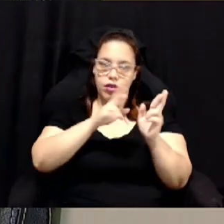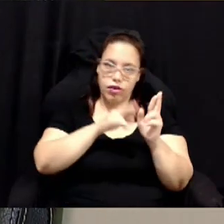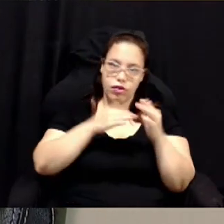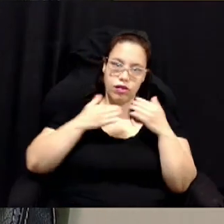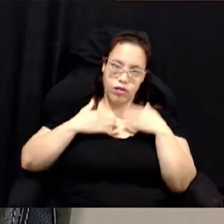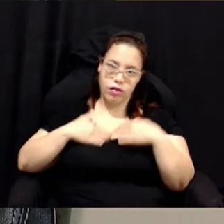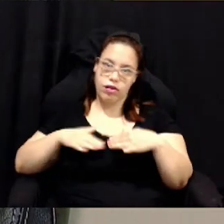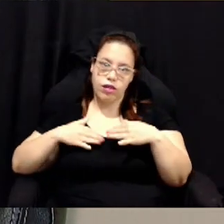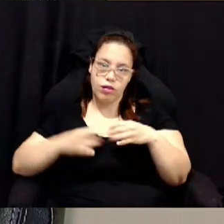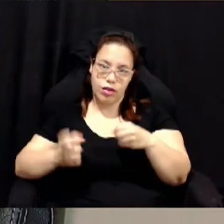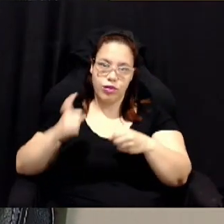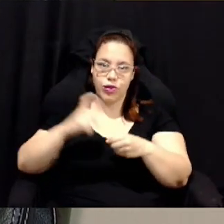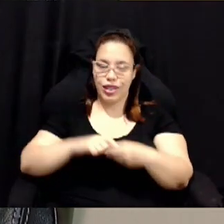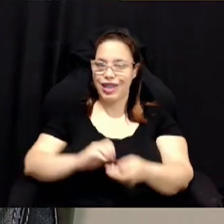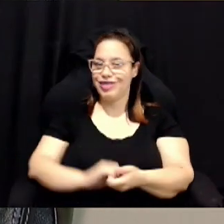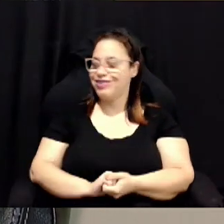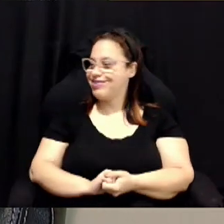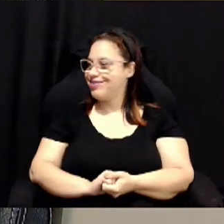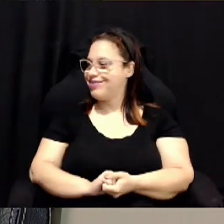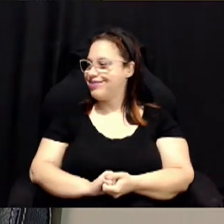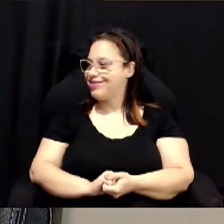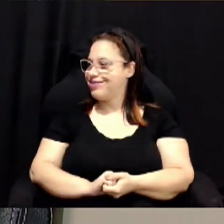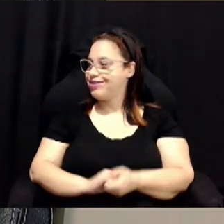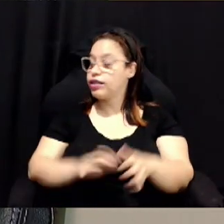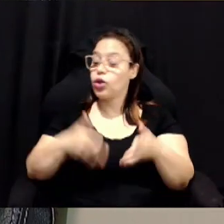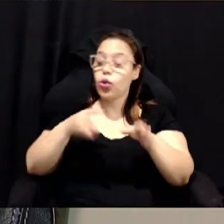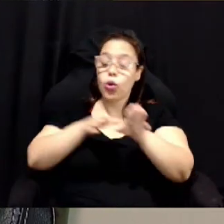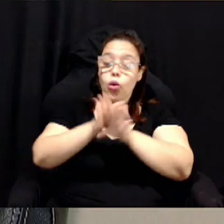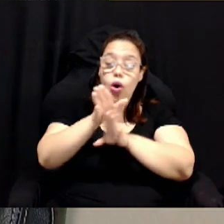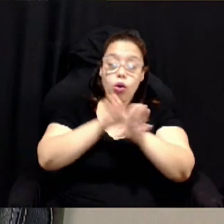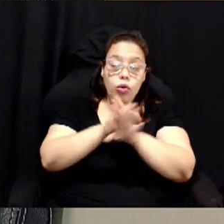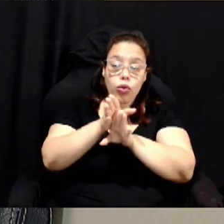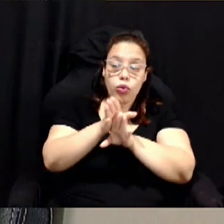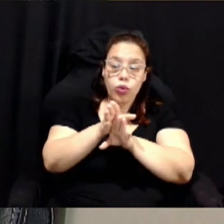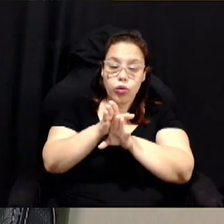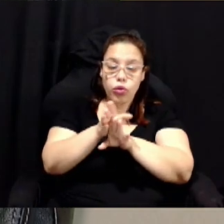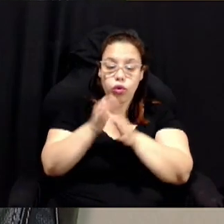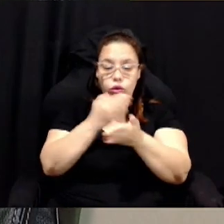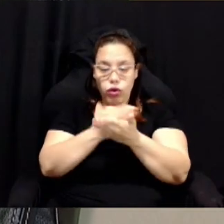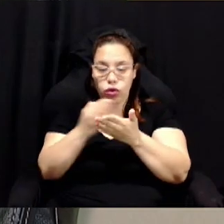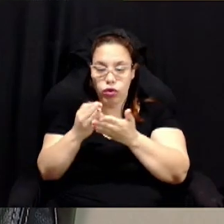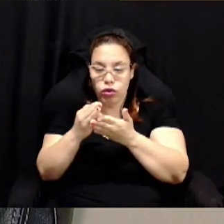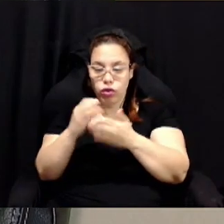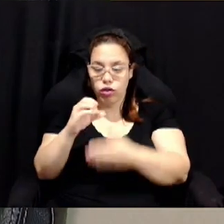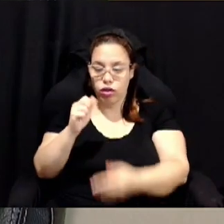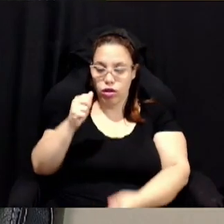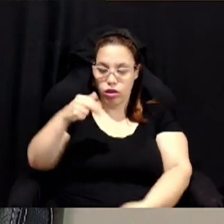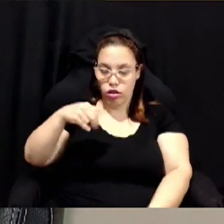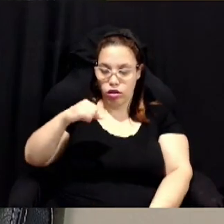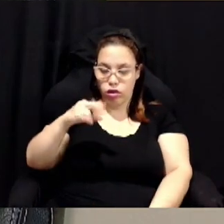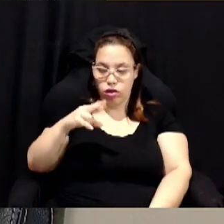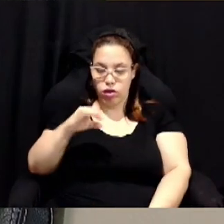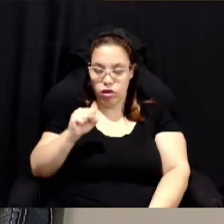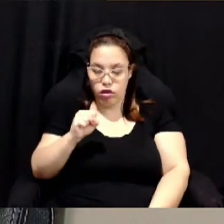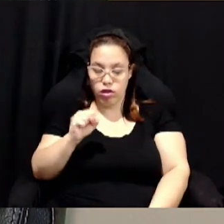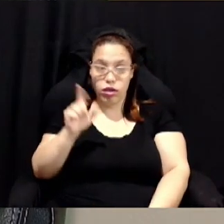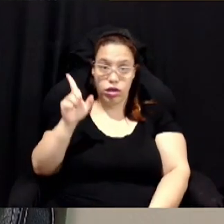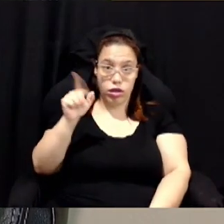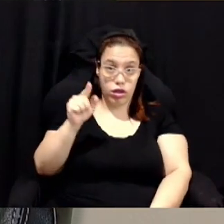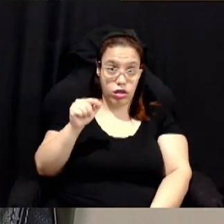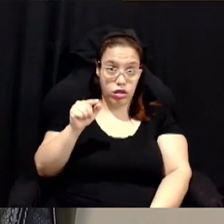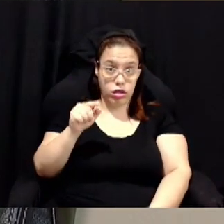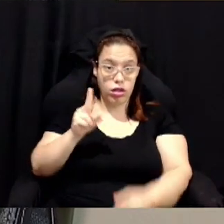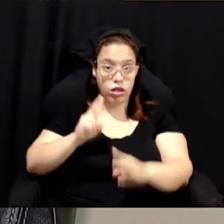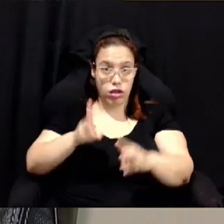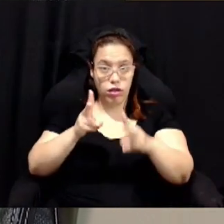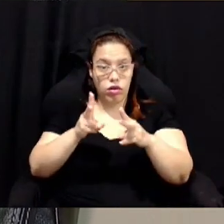recuperar. Qual o seu conselho para quem quer começar um canicross? Meu conselho é imprescindível procurar